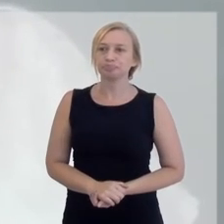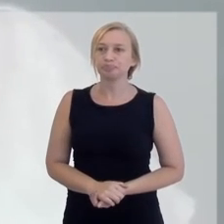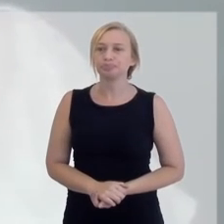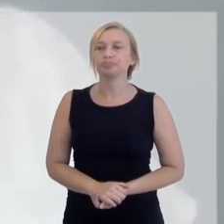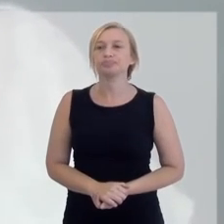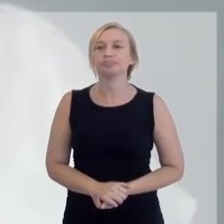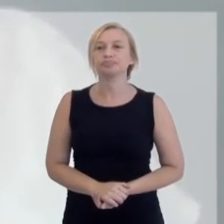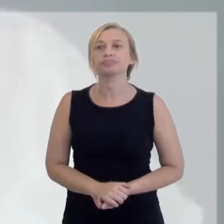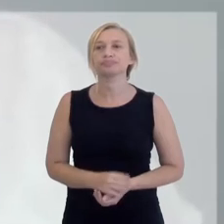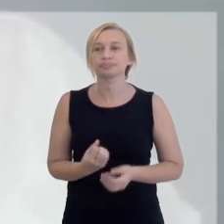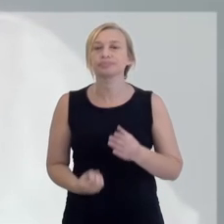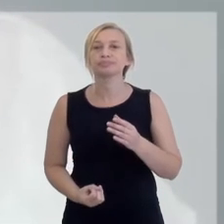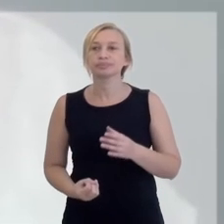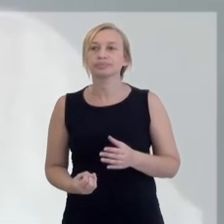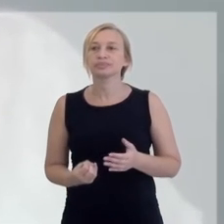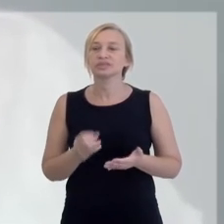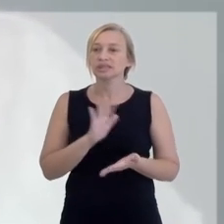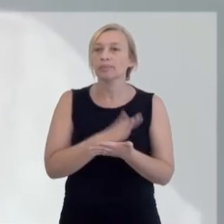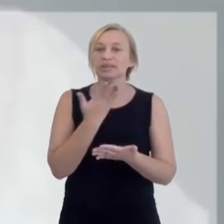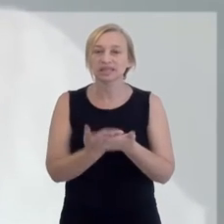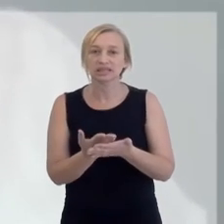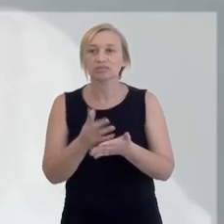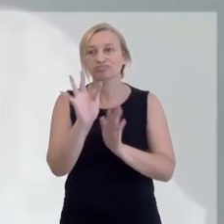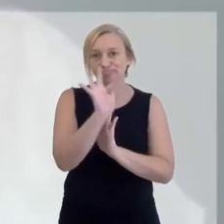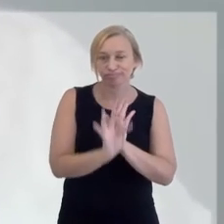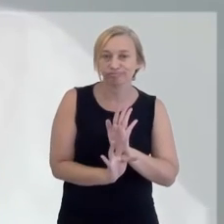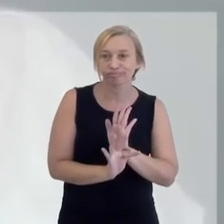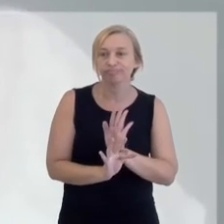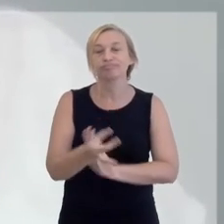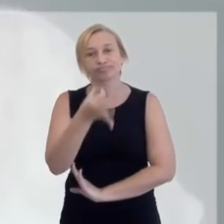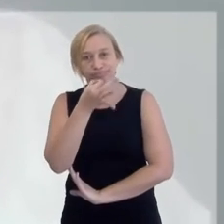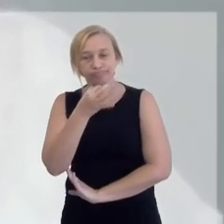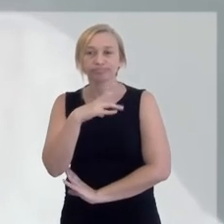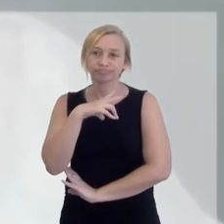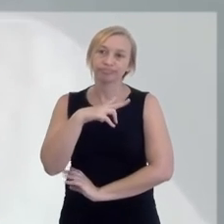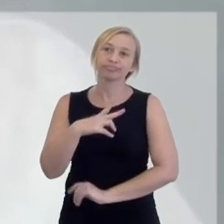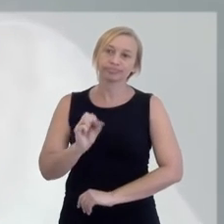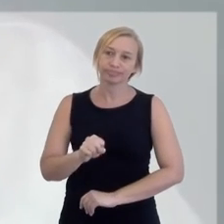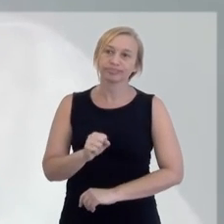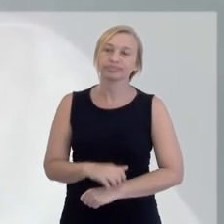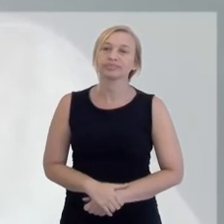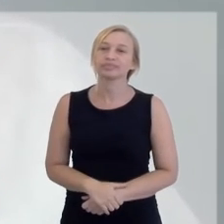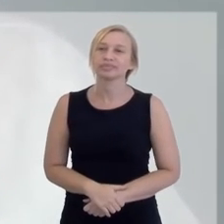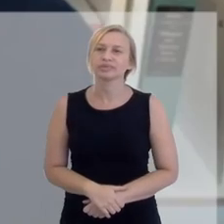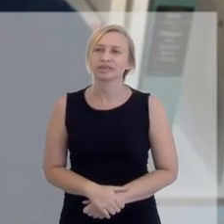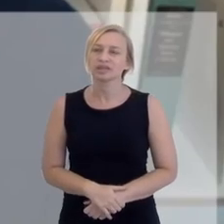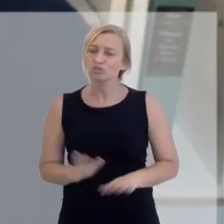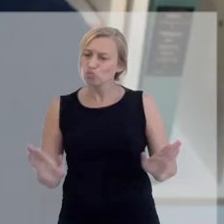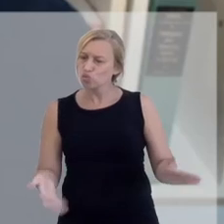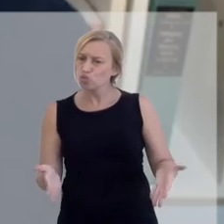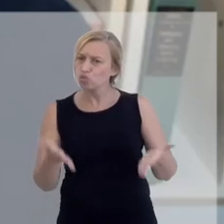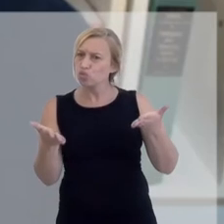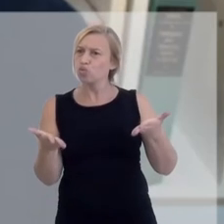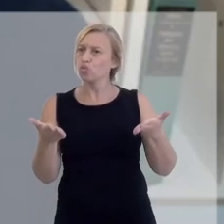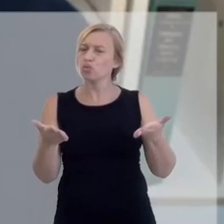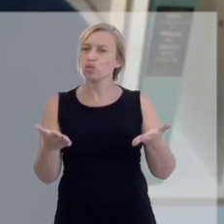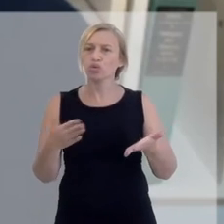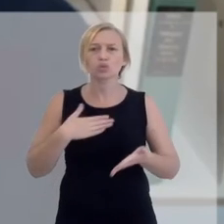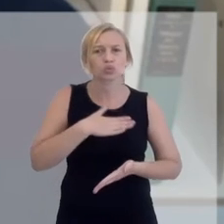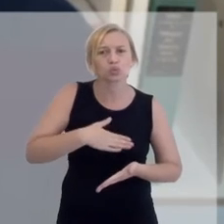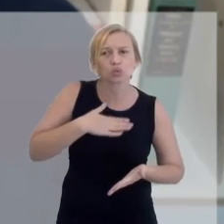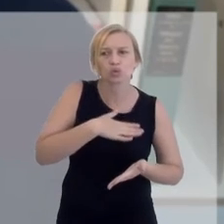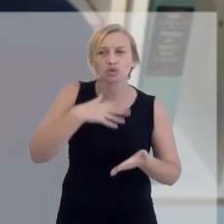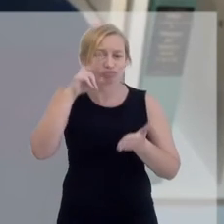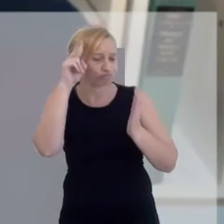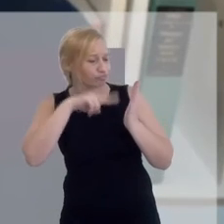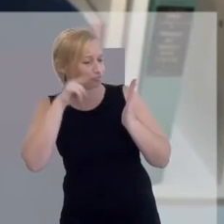médio, tem que ter produção de texto. E aí, argumentação. Agora, estimular o gosto